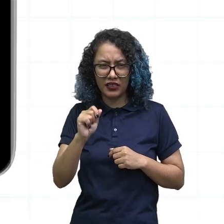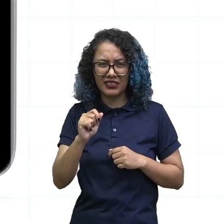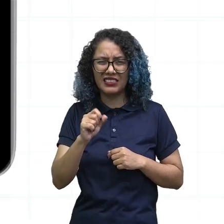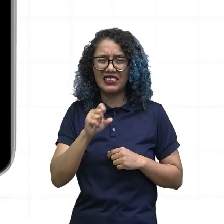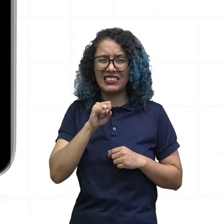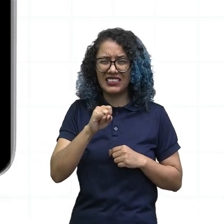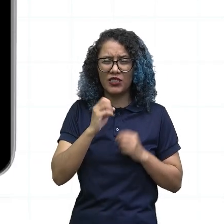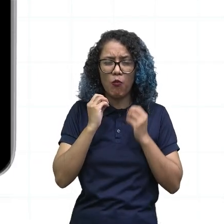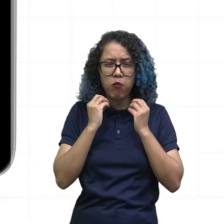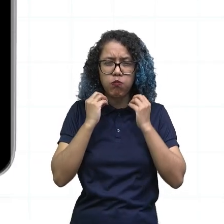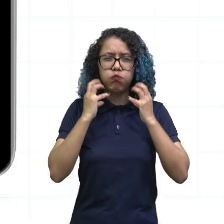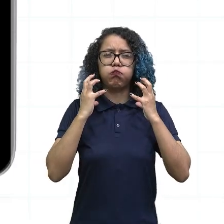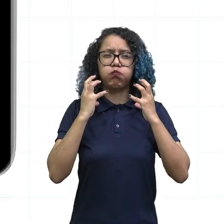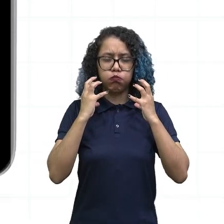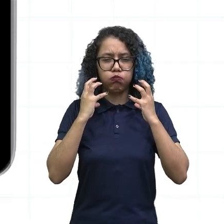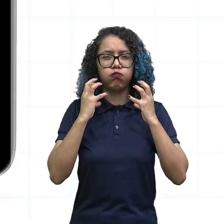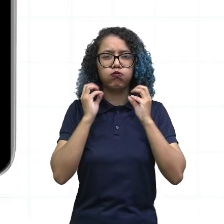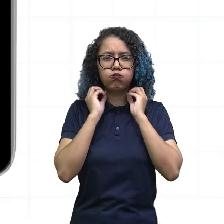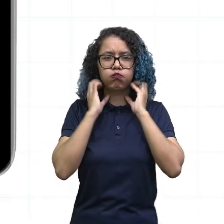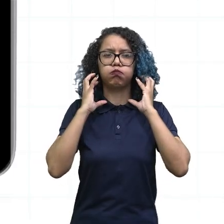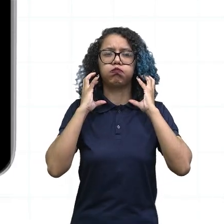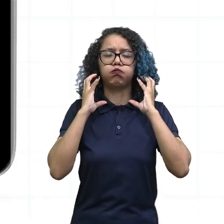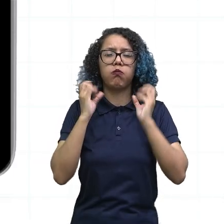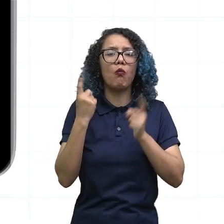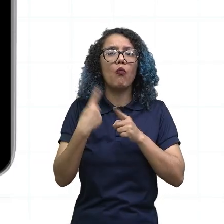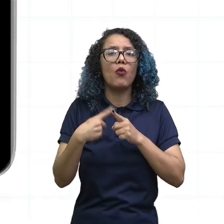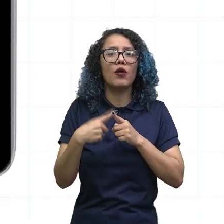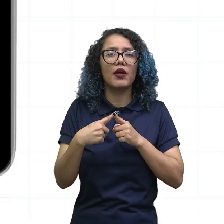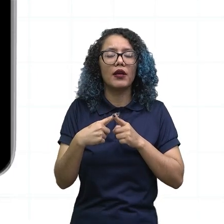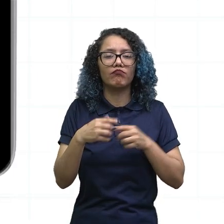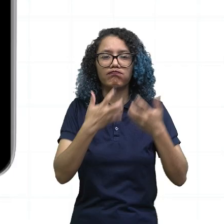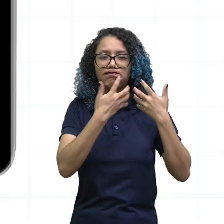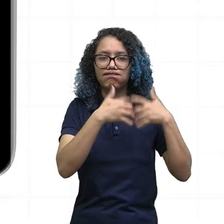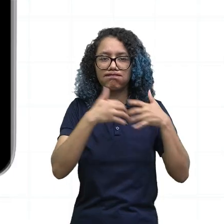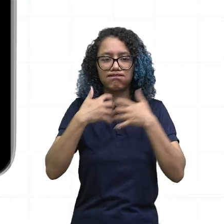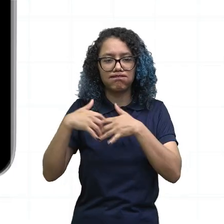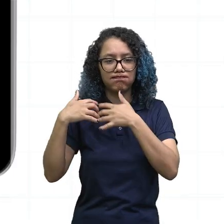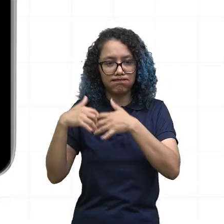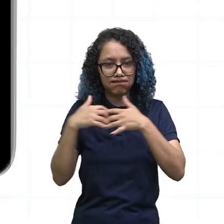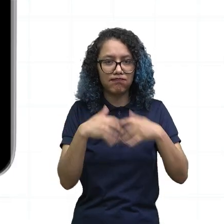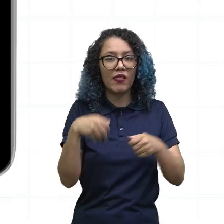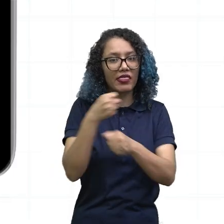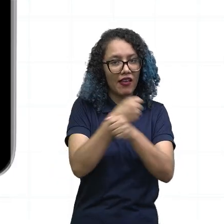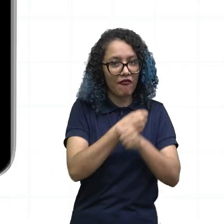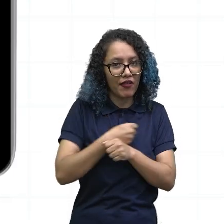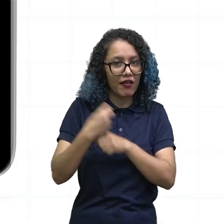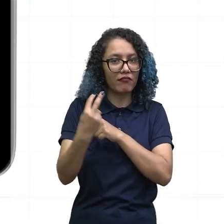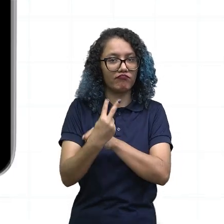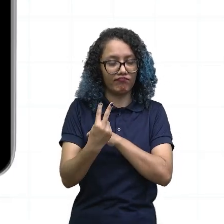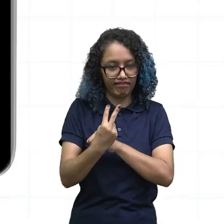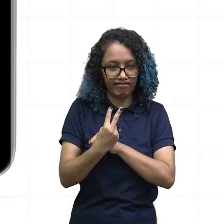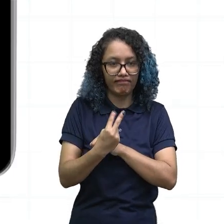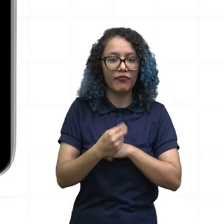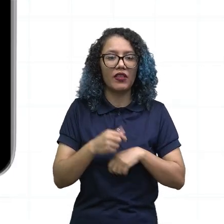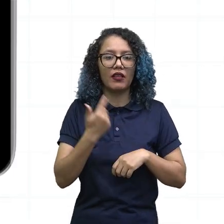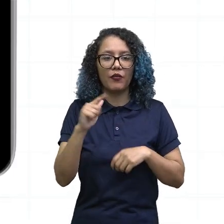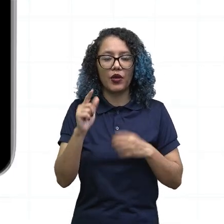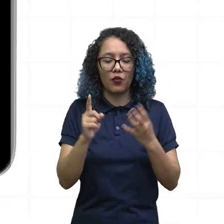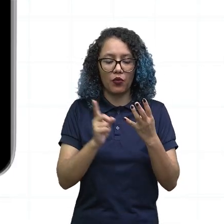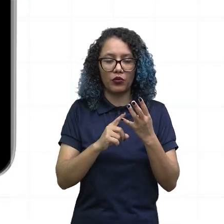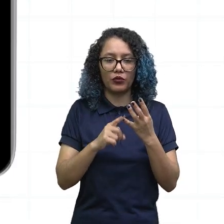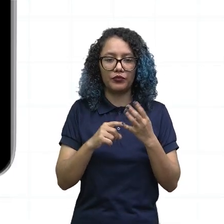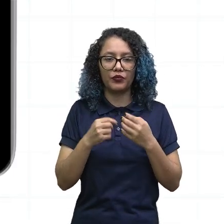ficam ali também mais inchadinhas, porque elas estão trabalhando com esse mecanismo de defesa. E aqui a gente